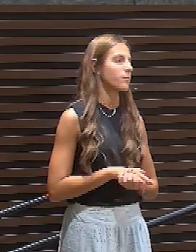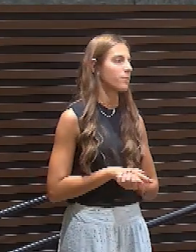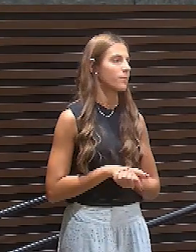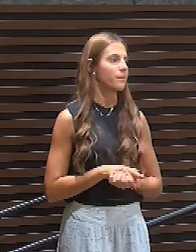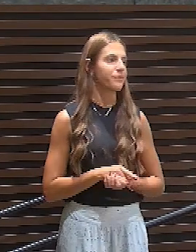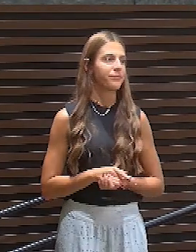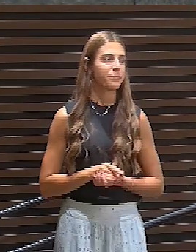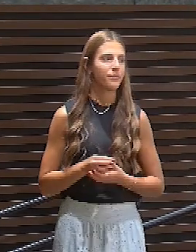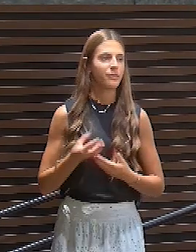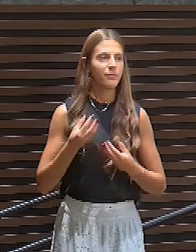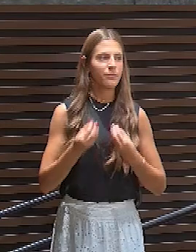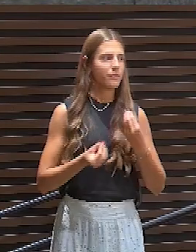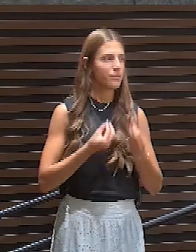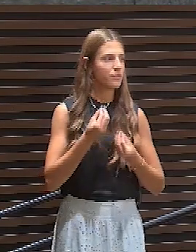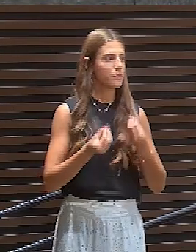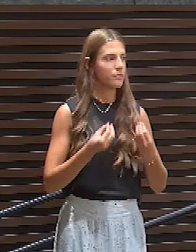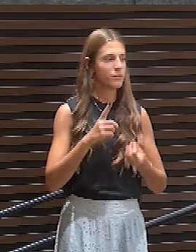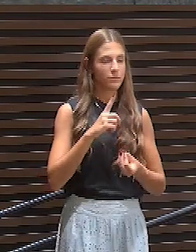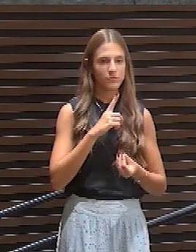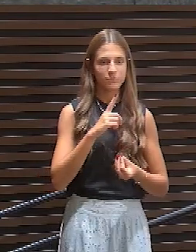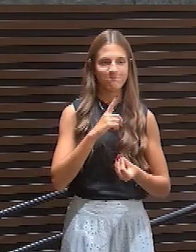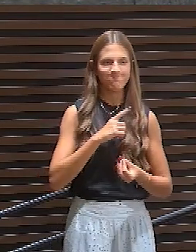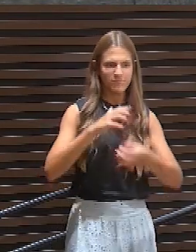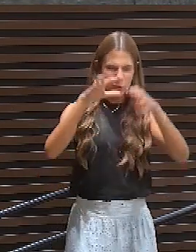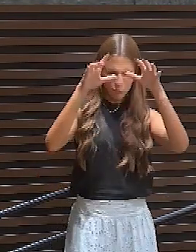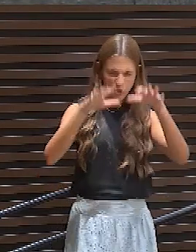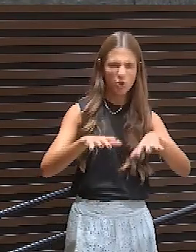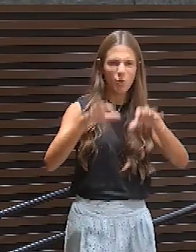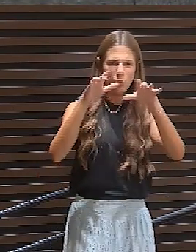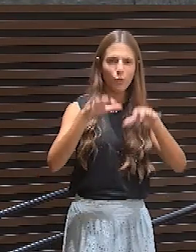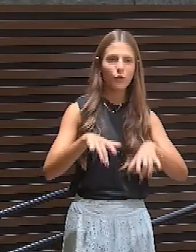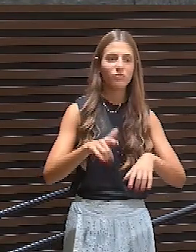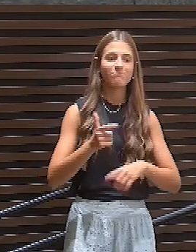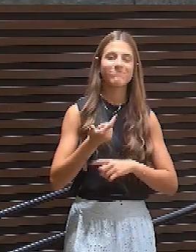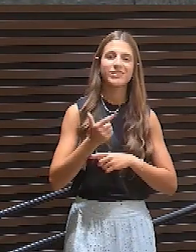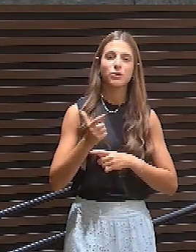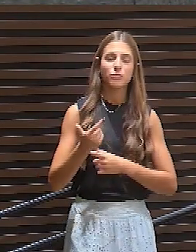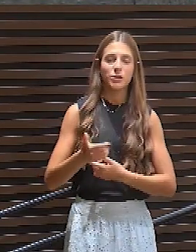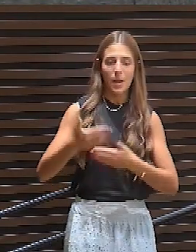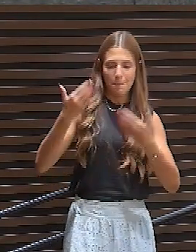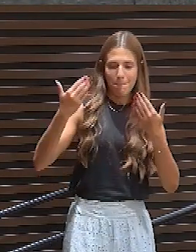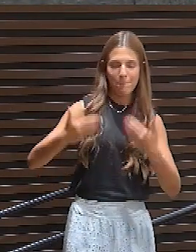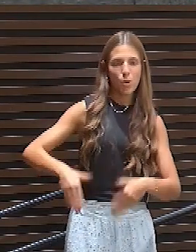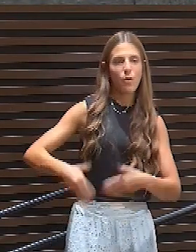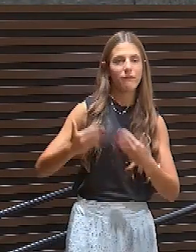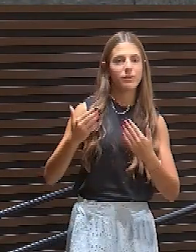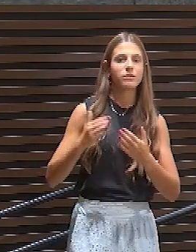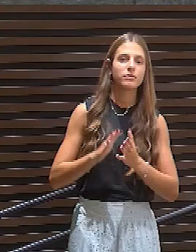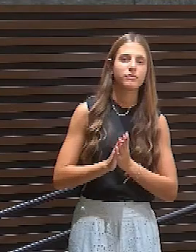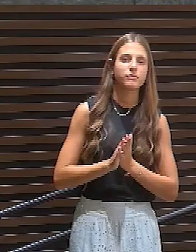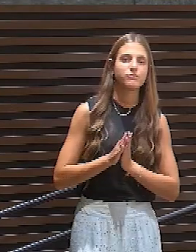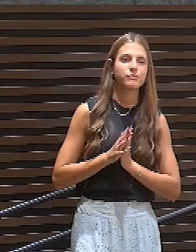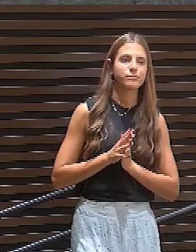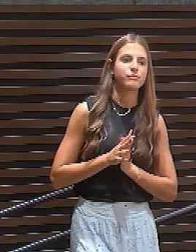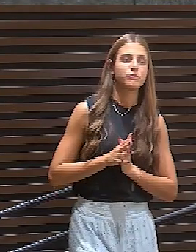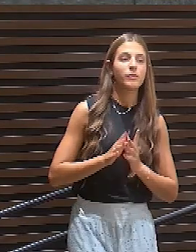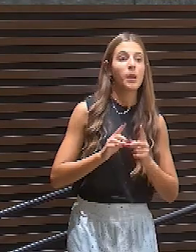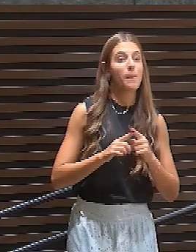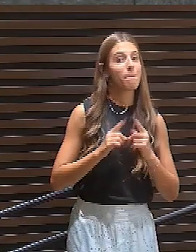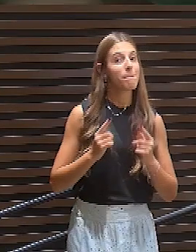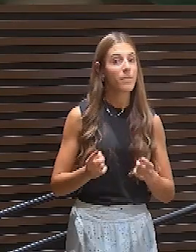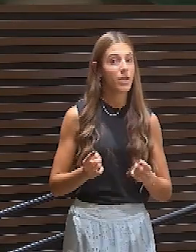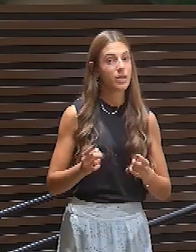E como é que vai ter dilúvio? Não tinha evidência. Coisas que... Mas ele